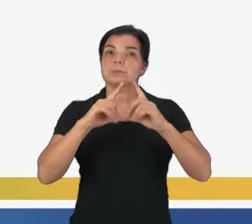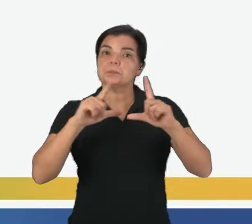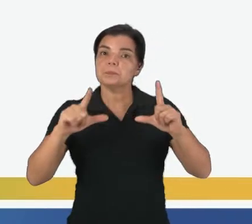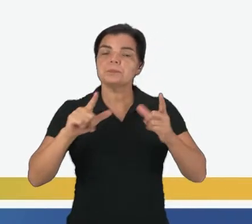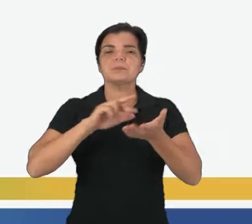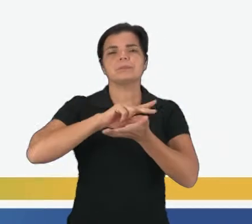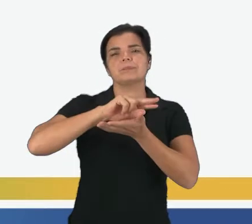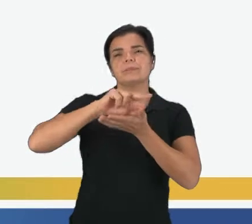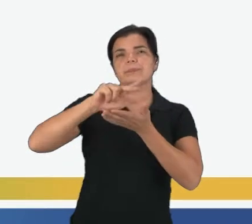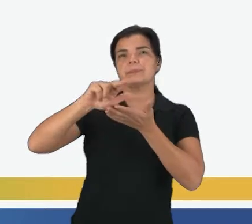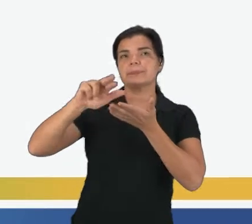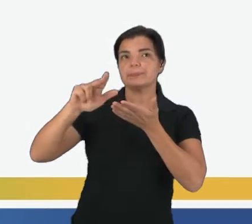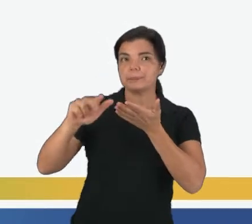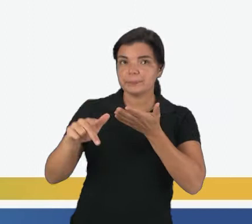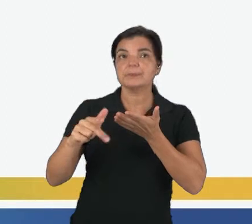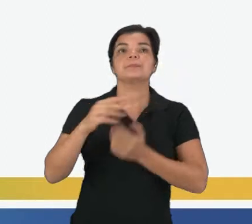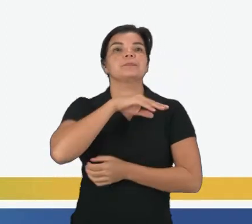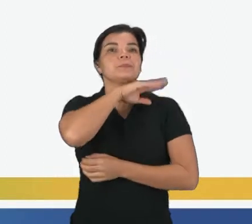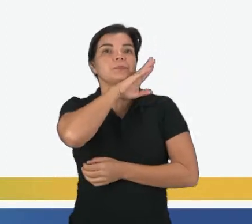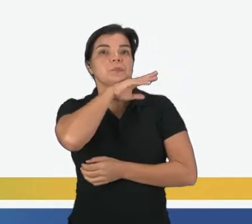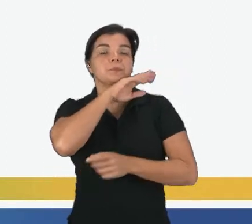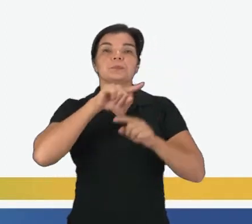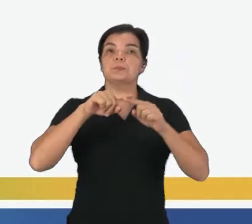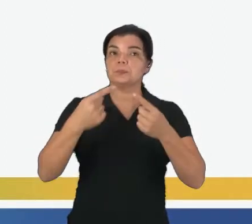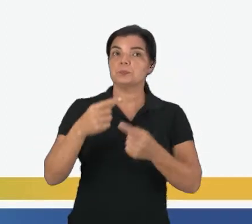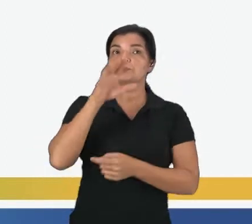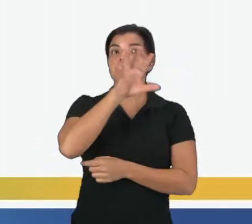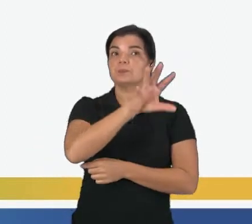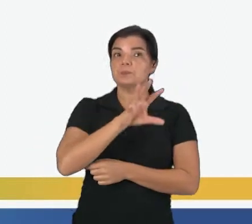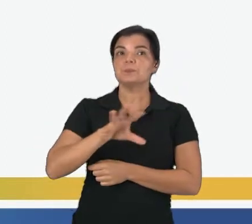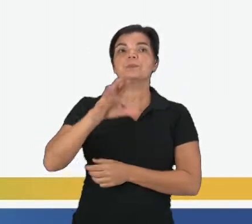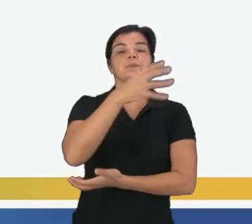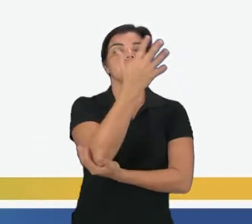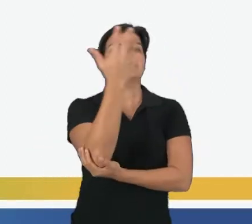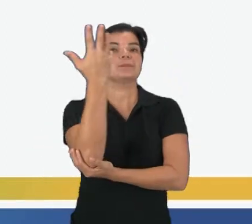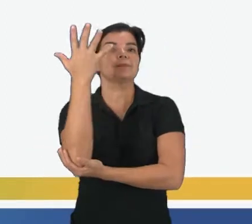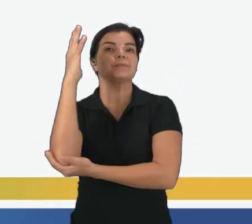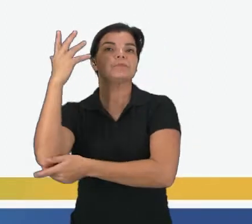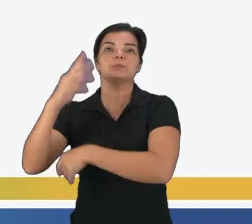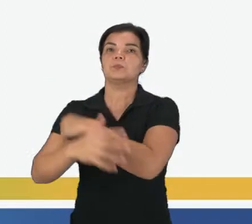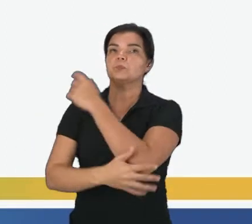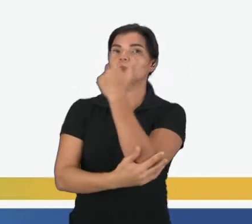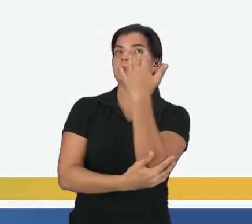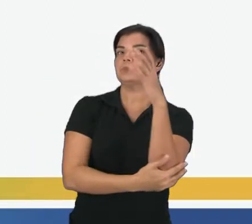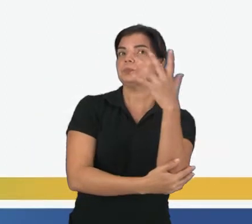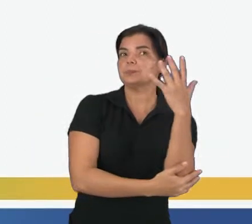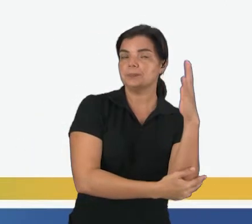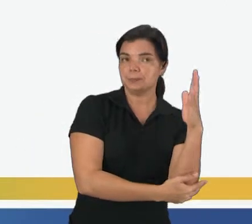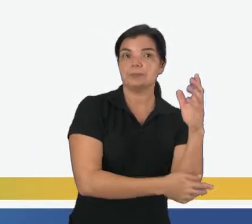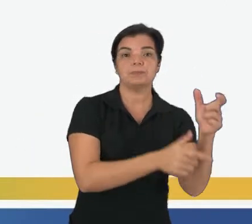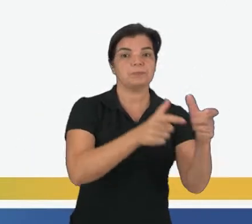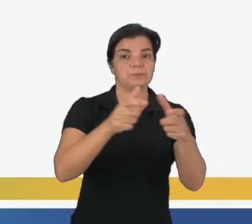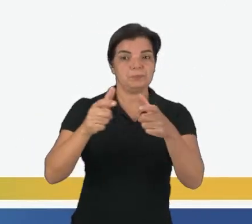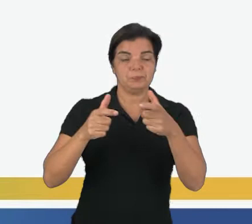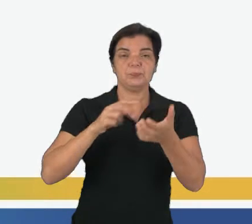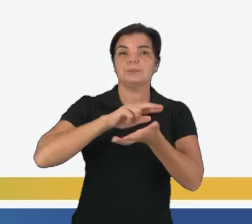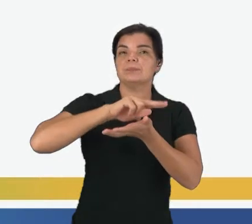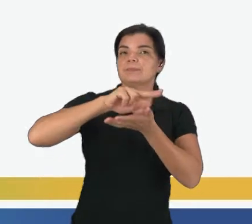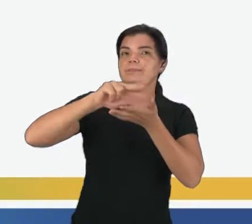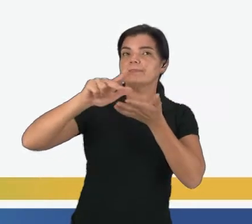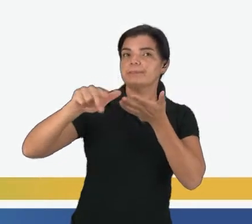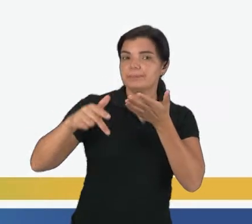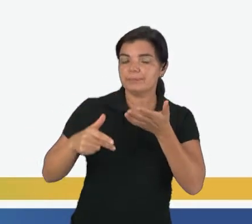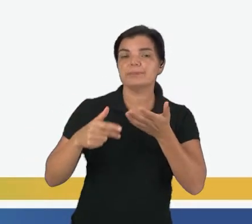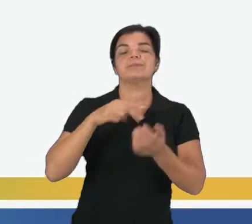essa diversidade de espécies, pois estamos numa região de florestas, com muitos ambientes para moradia